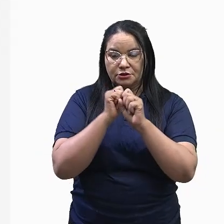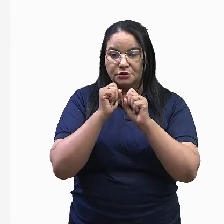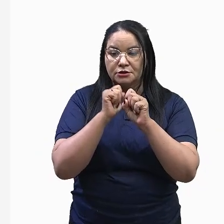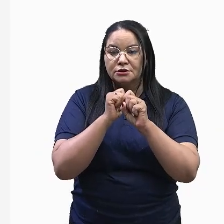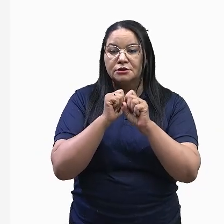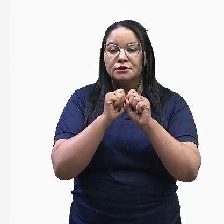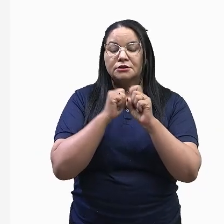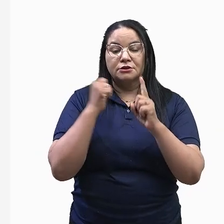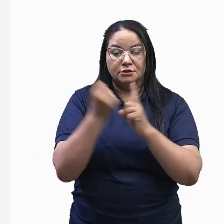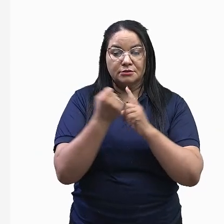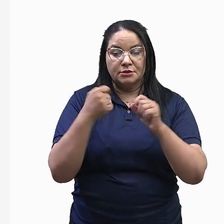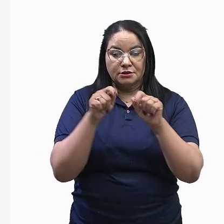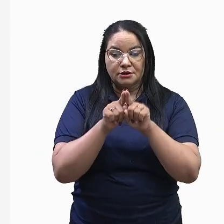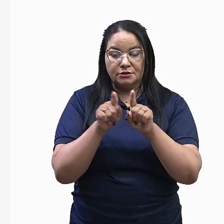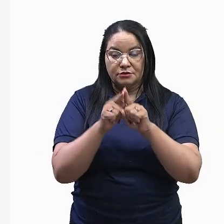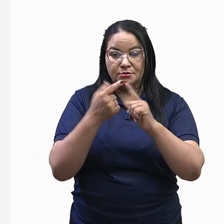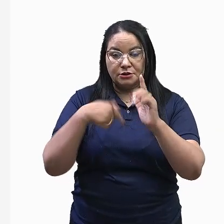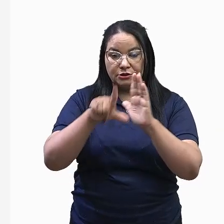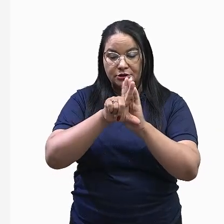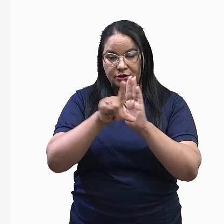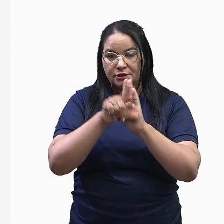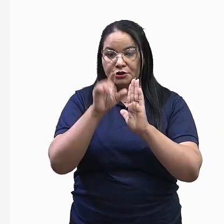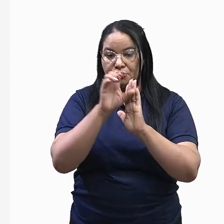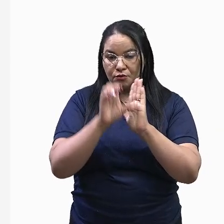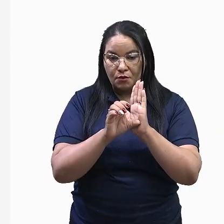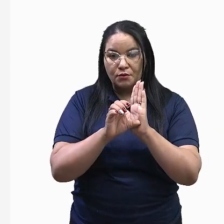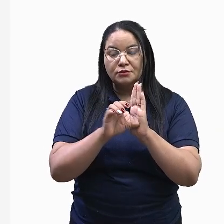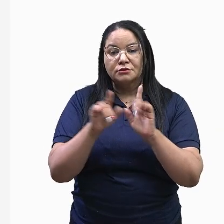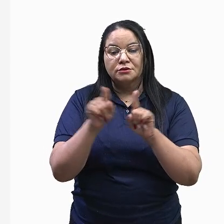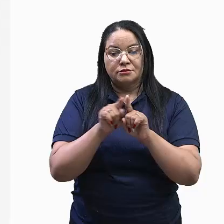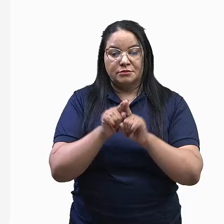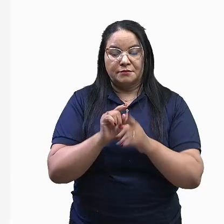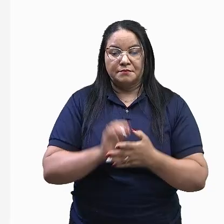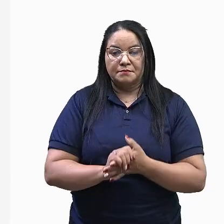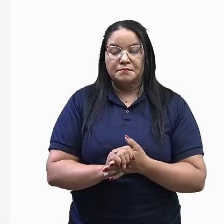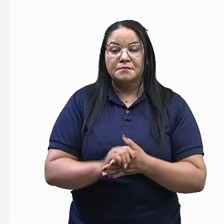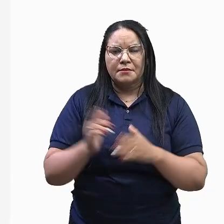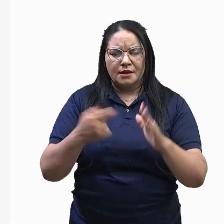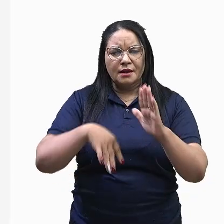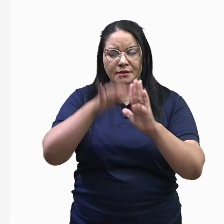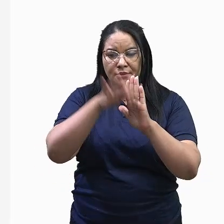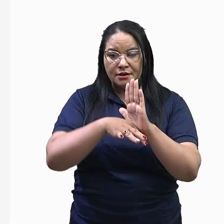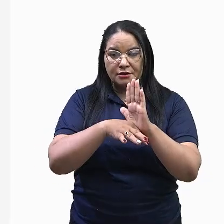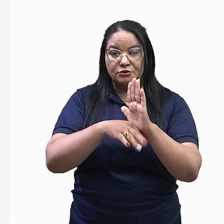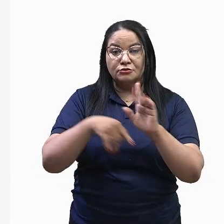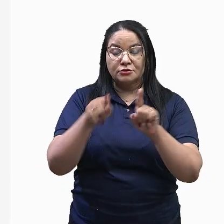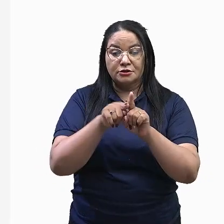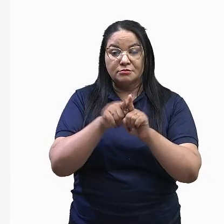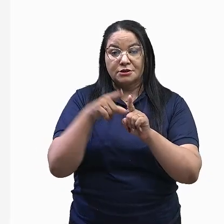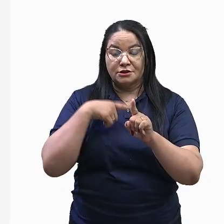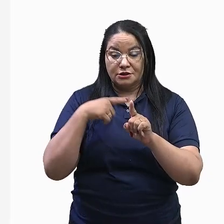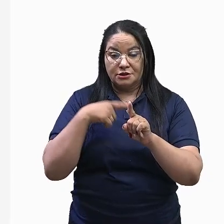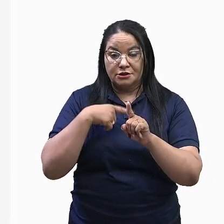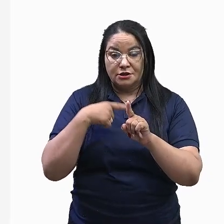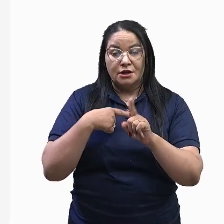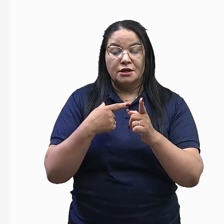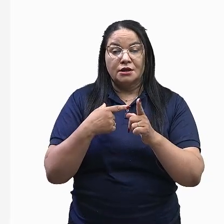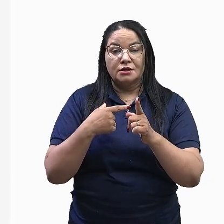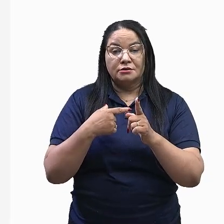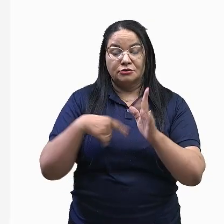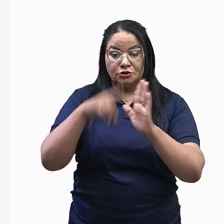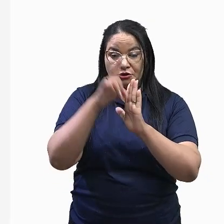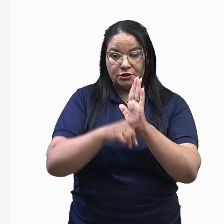e códigos, esses textos normativos estabelecem, né, direitos e deveres,